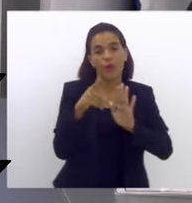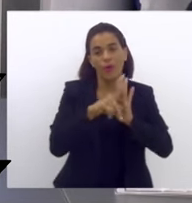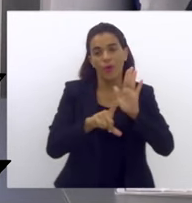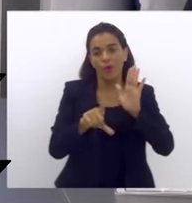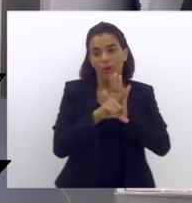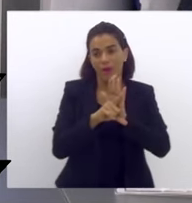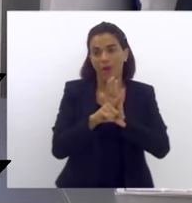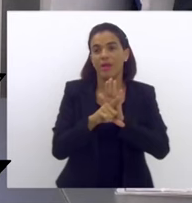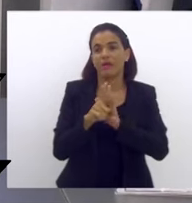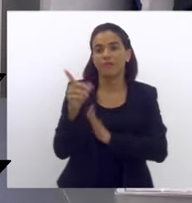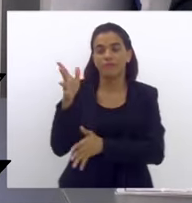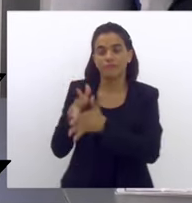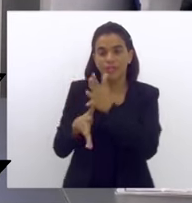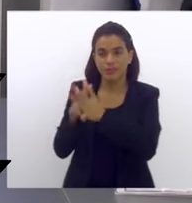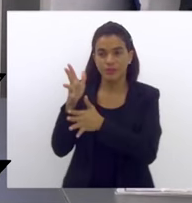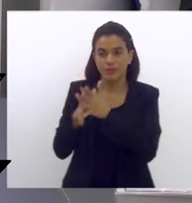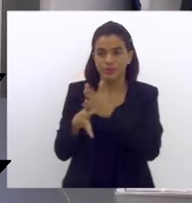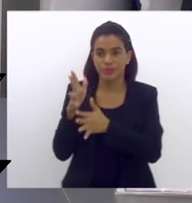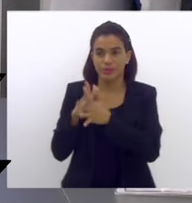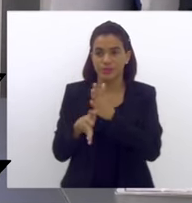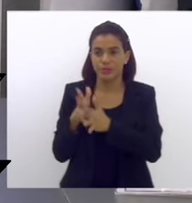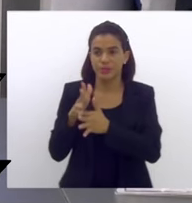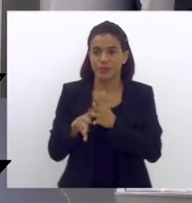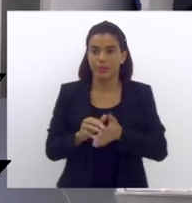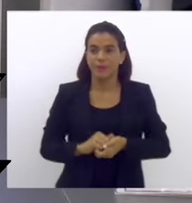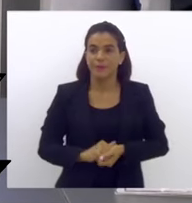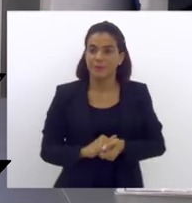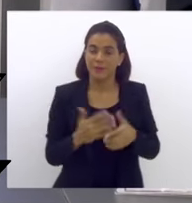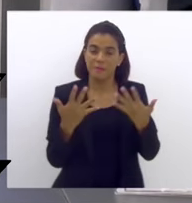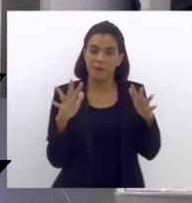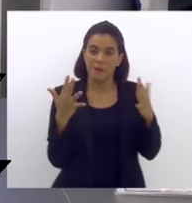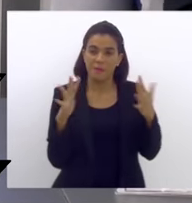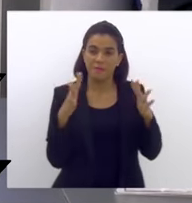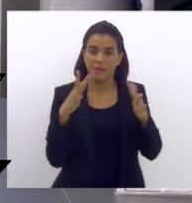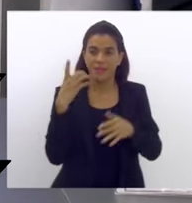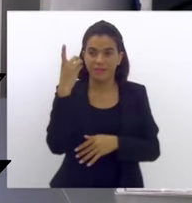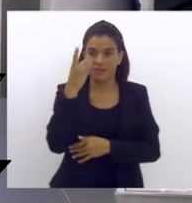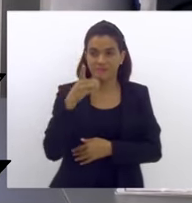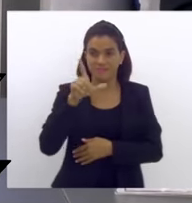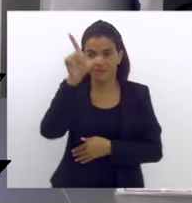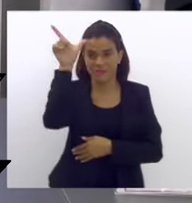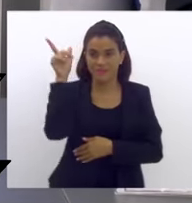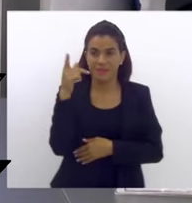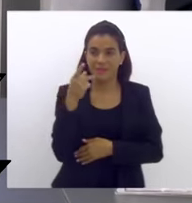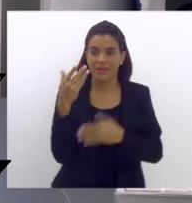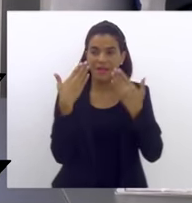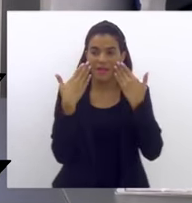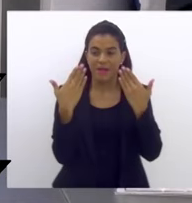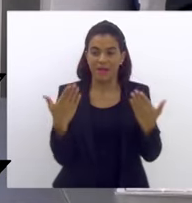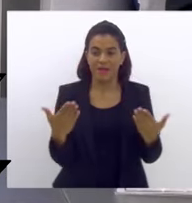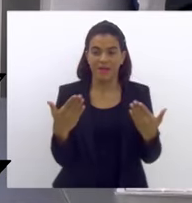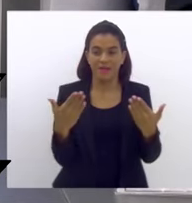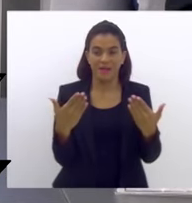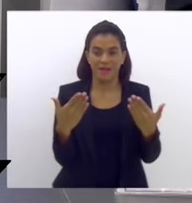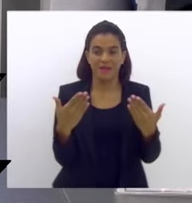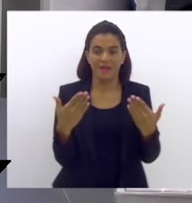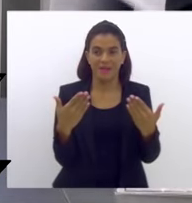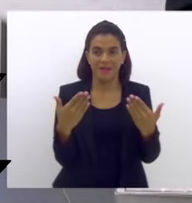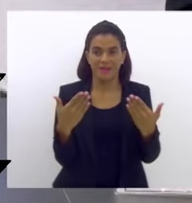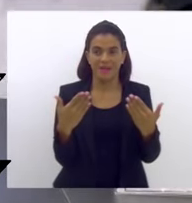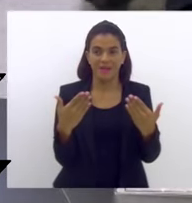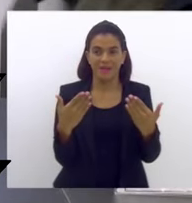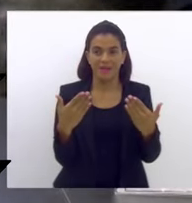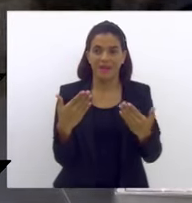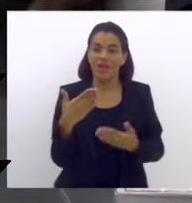parabenizando Deputado Luiz Paulo pelo menens leges o que que motivou certo a apresentar o projeto gostei gostei do